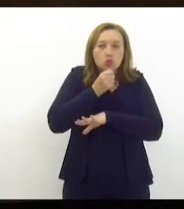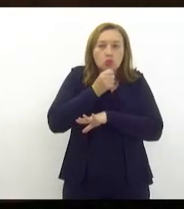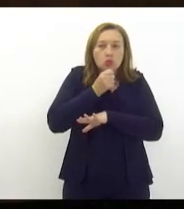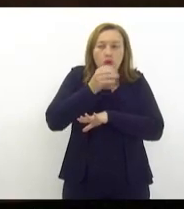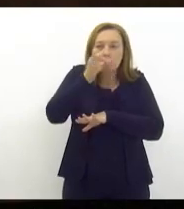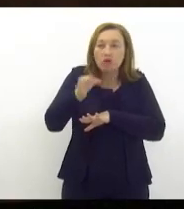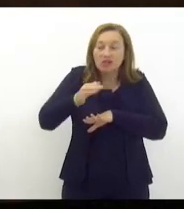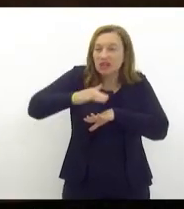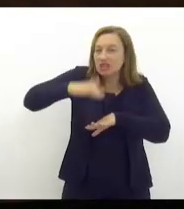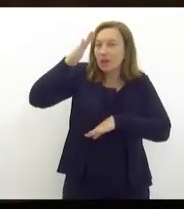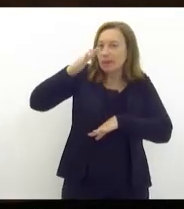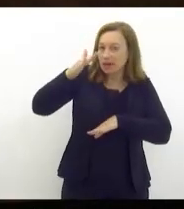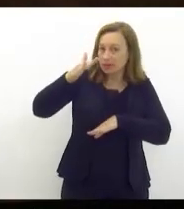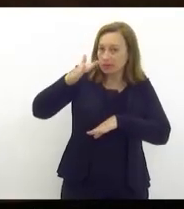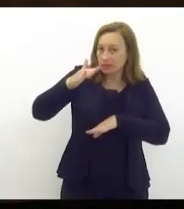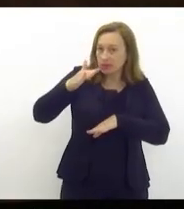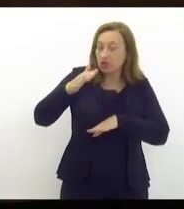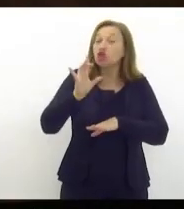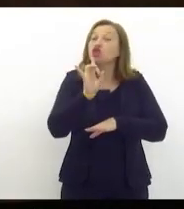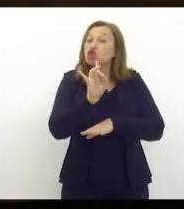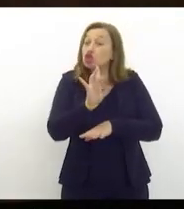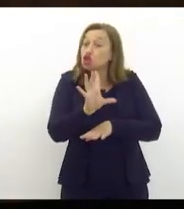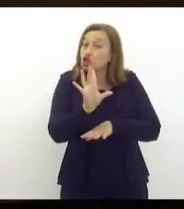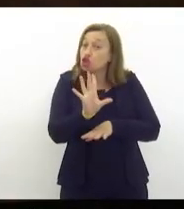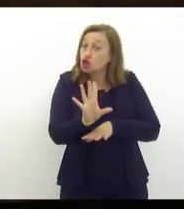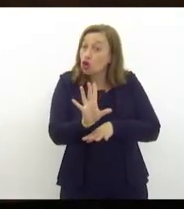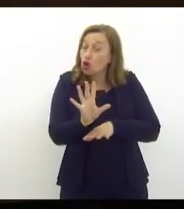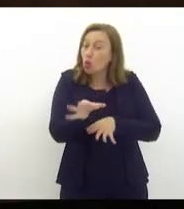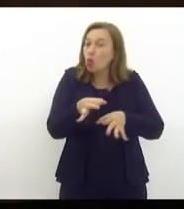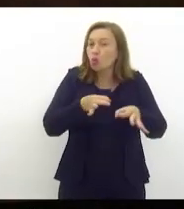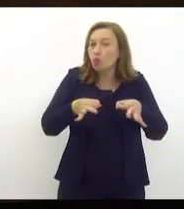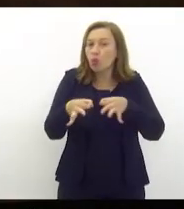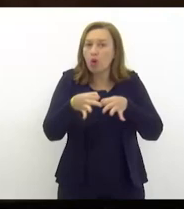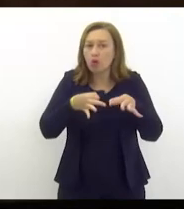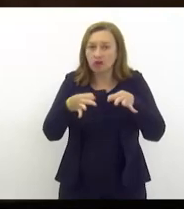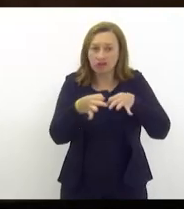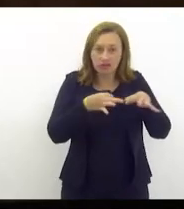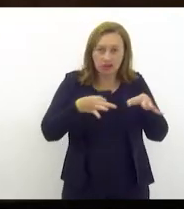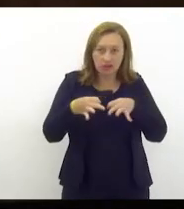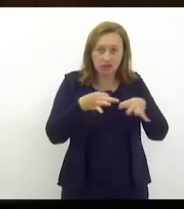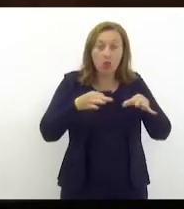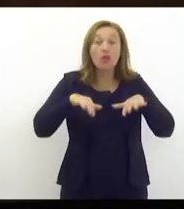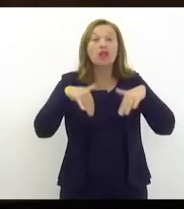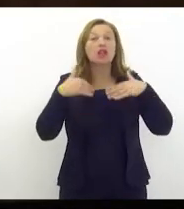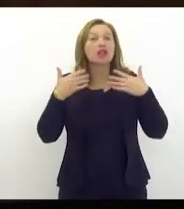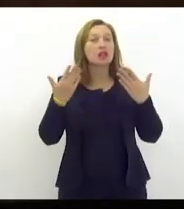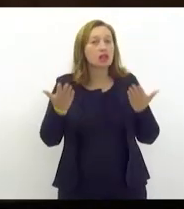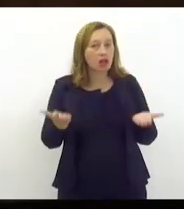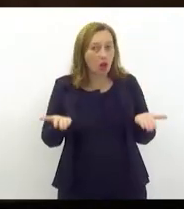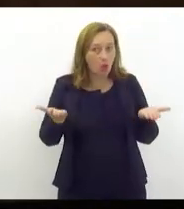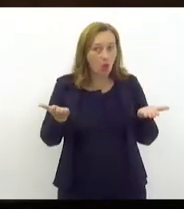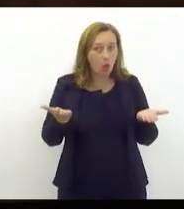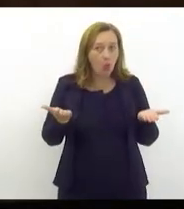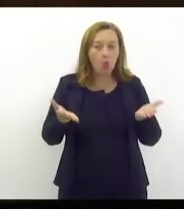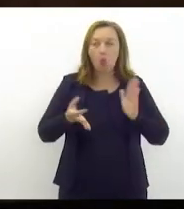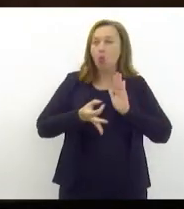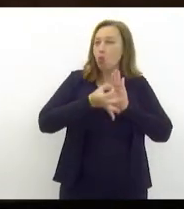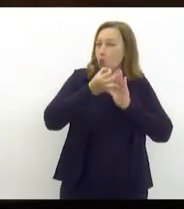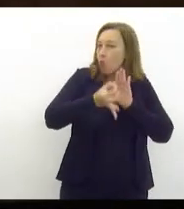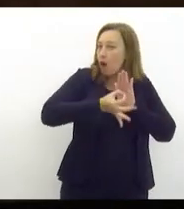nenhuma alíquota, está só na organização. Então, o